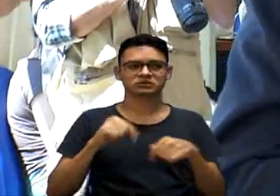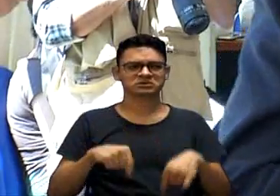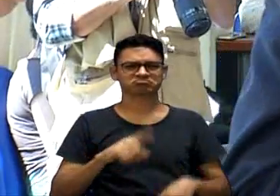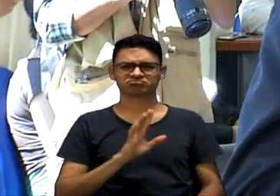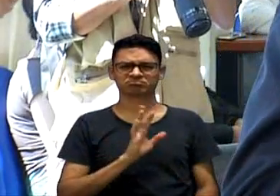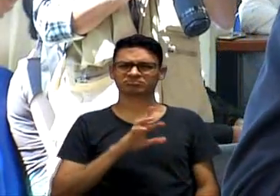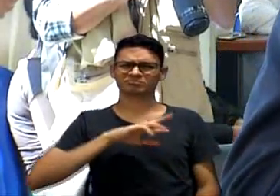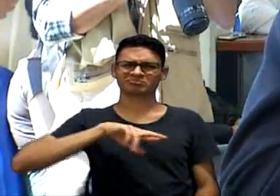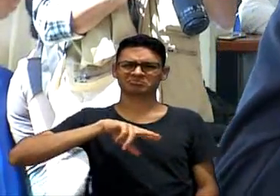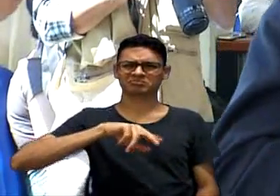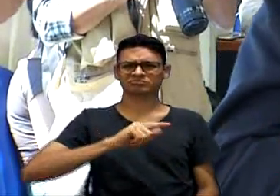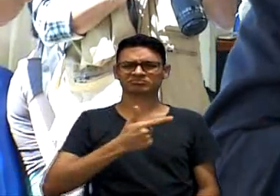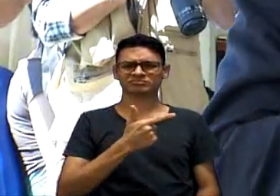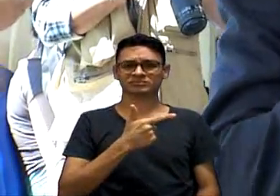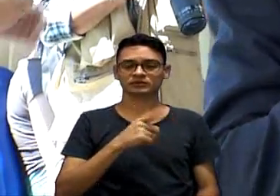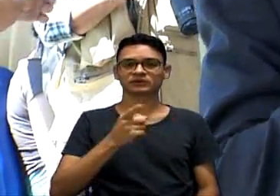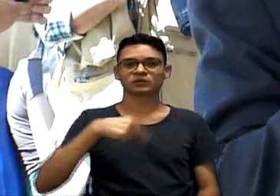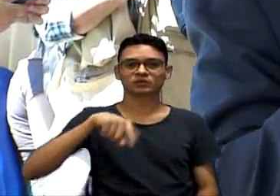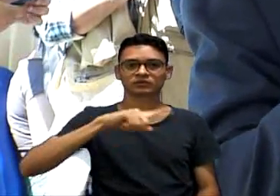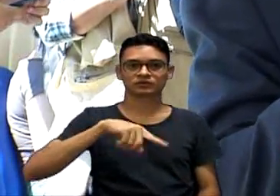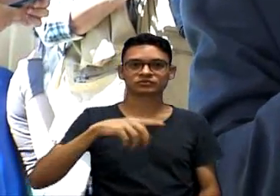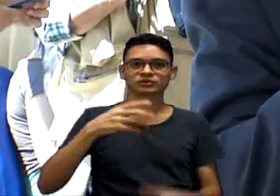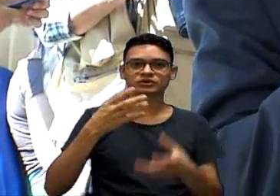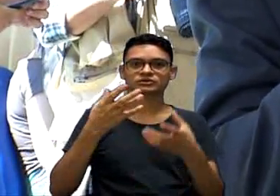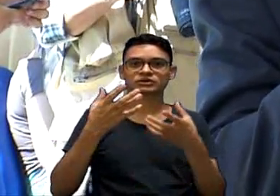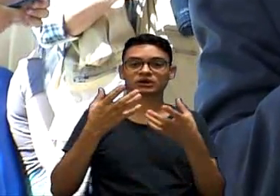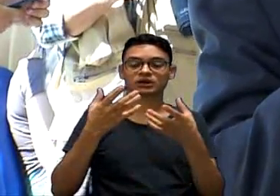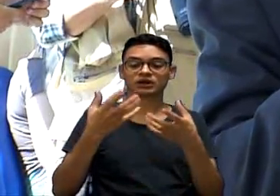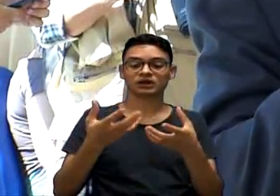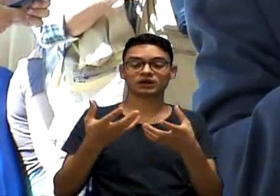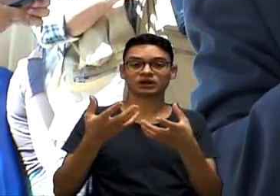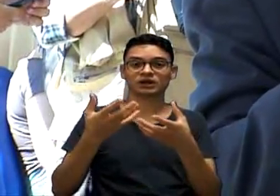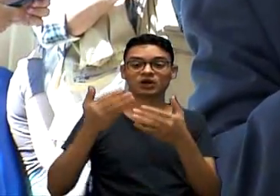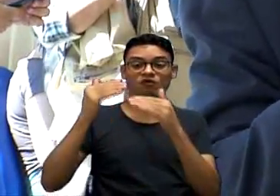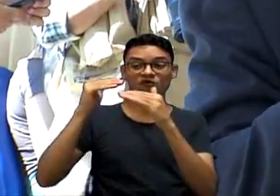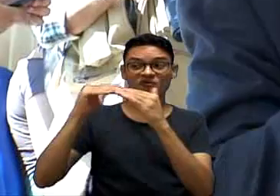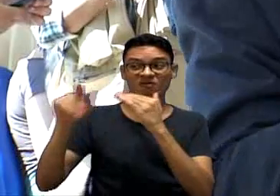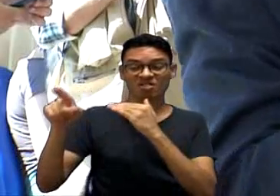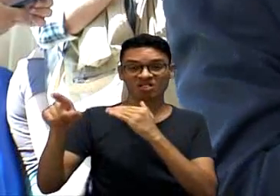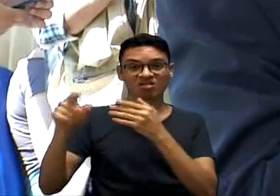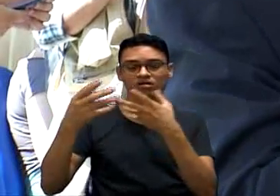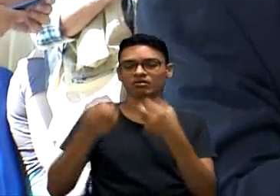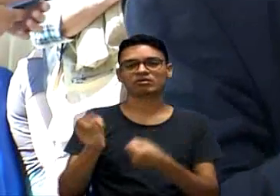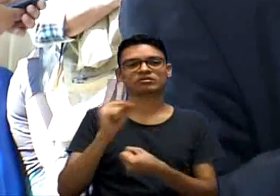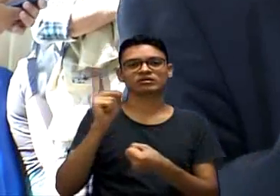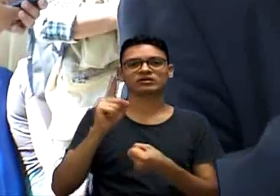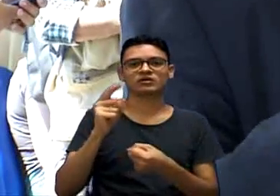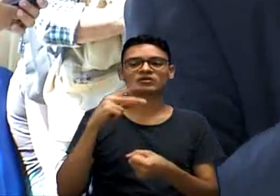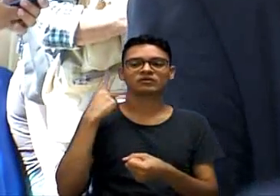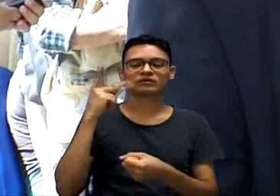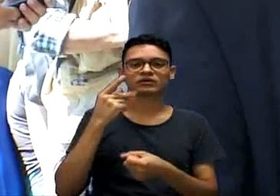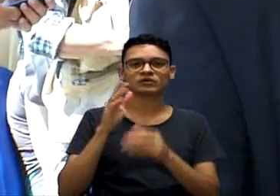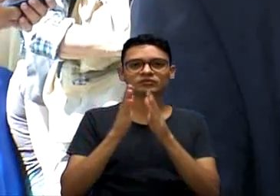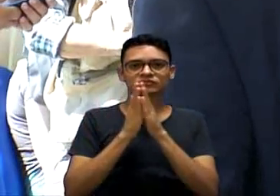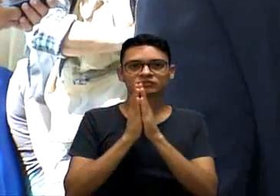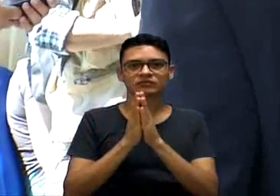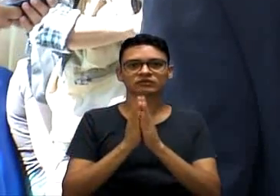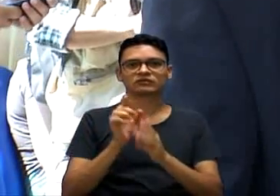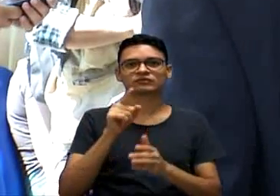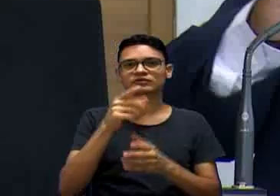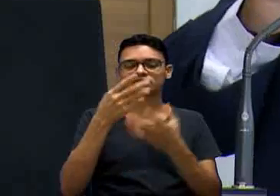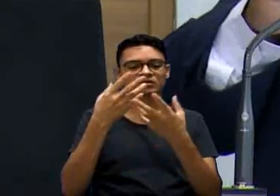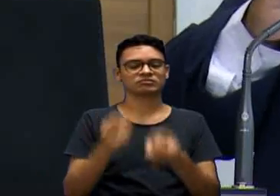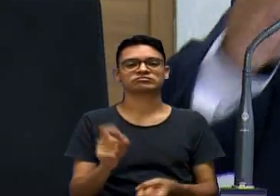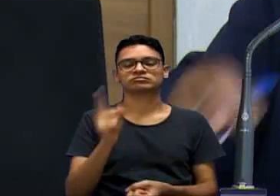essa votação pela rejeição do veto. Tá. Então, votação não, aos senhores vereadores e vereadoras. Eu gostaria que